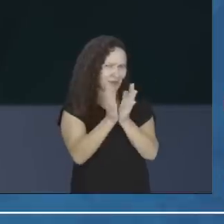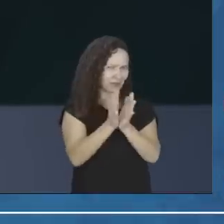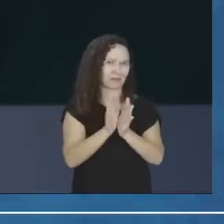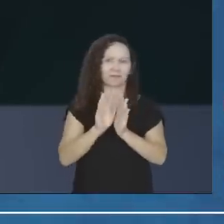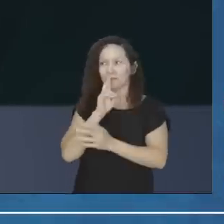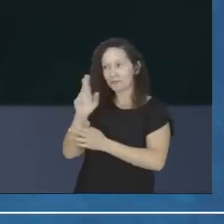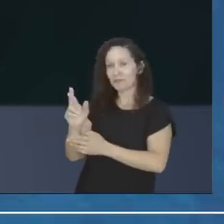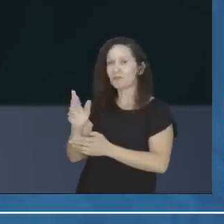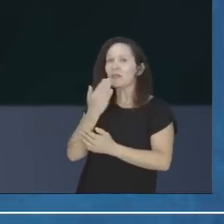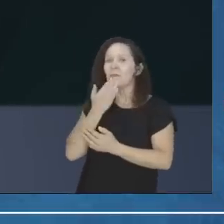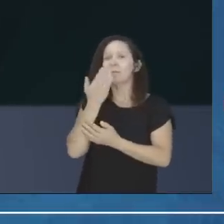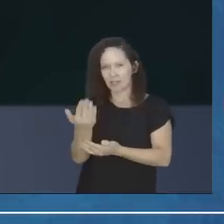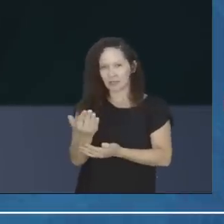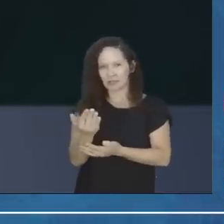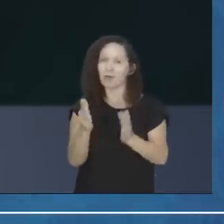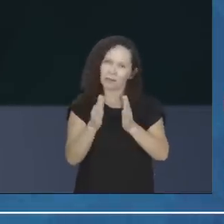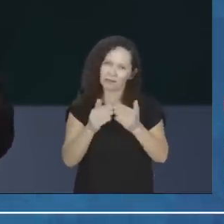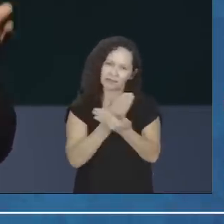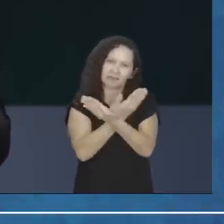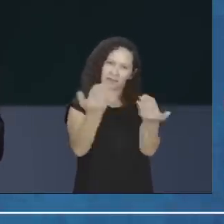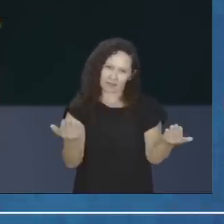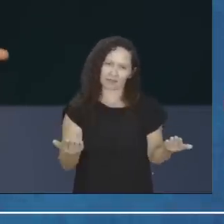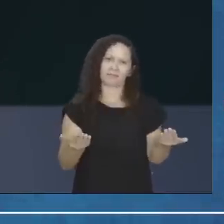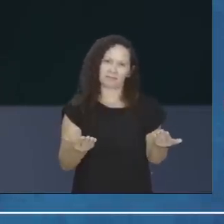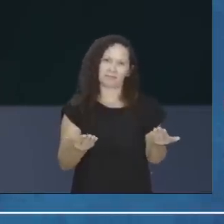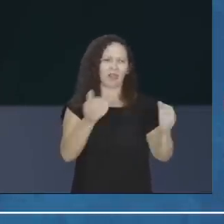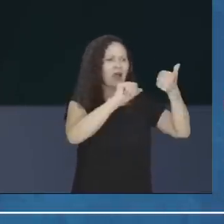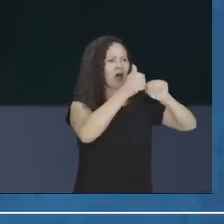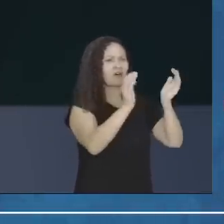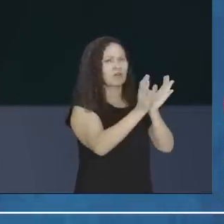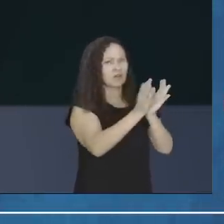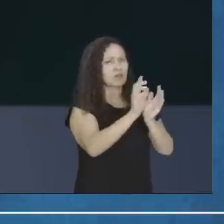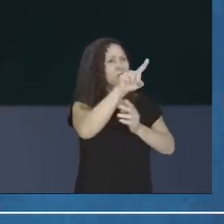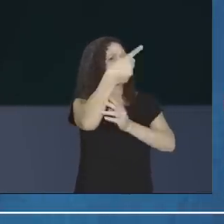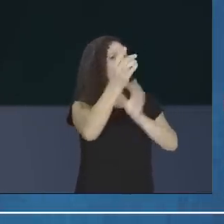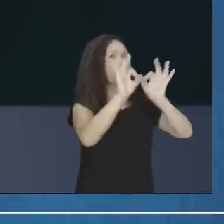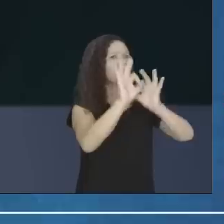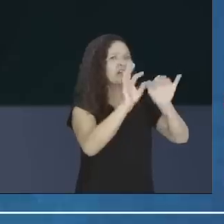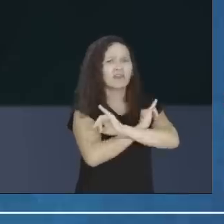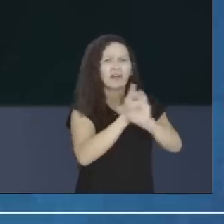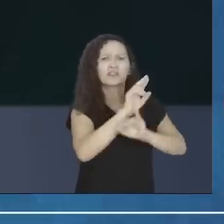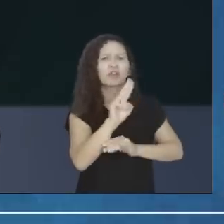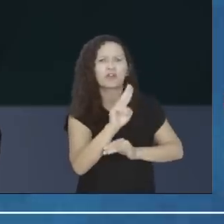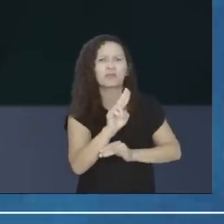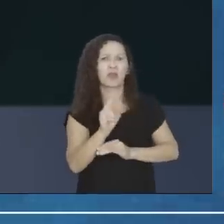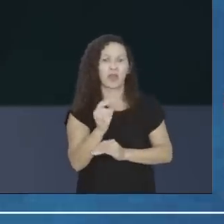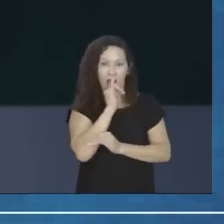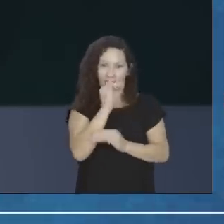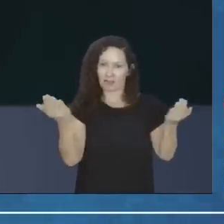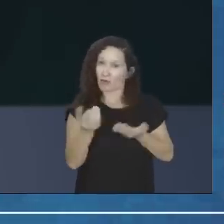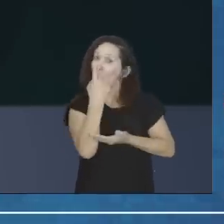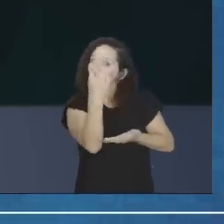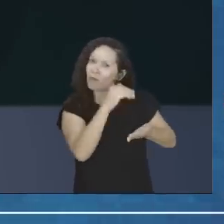peço até a gentileza de que vocês façam uma avaliação da equipe a hora que ela estiver montada, né? Eu estou anunciando um secretário